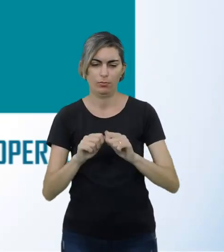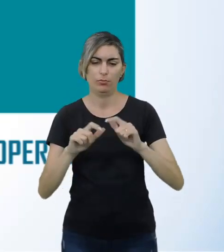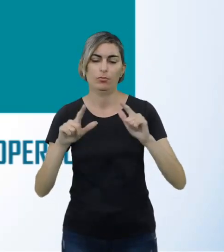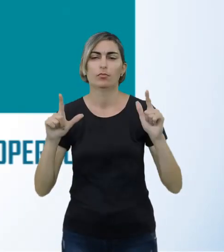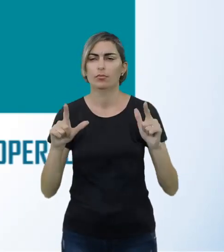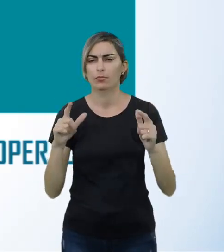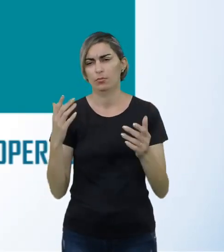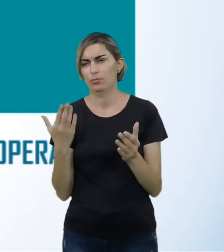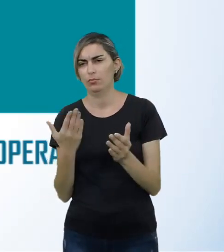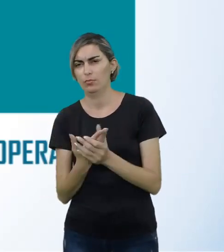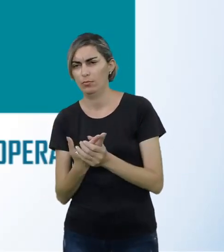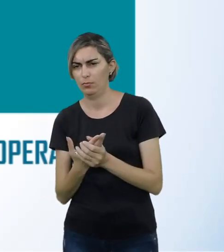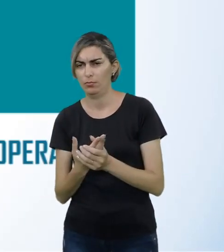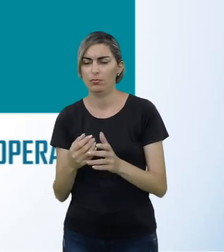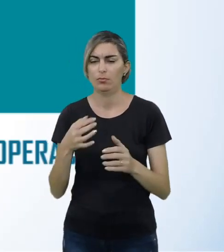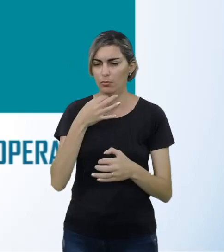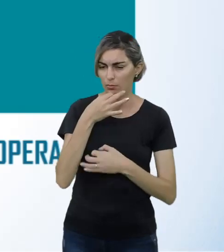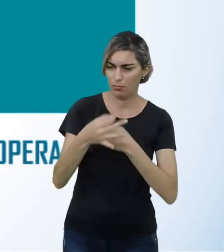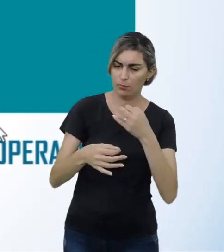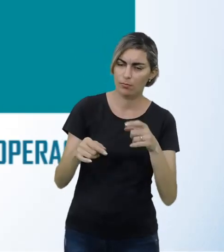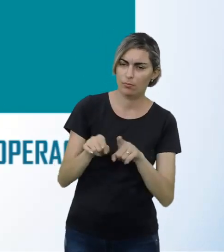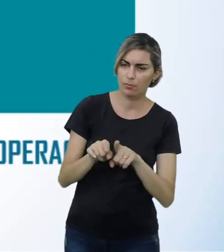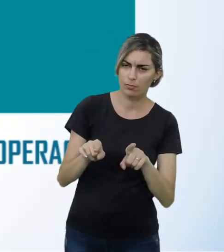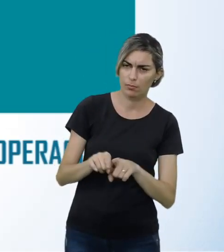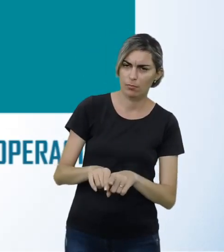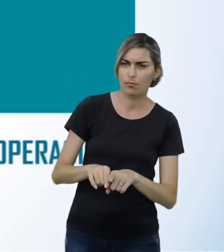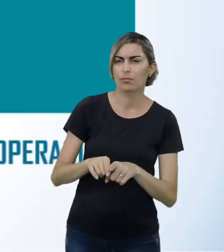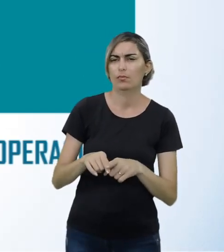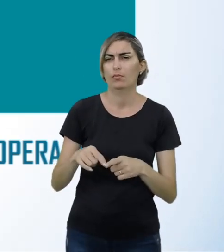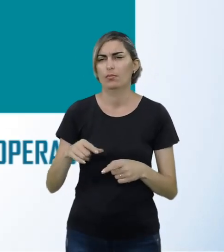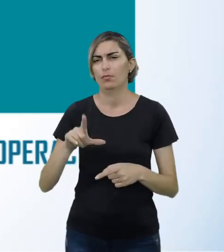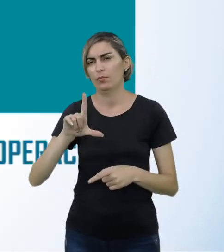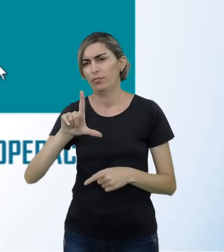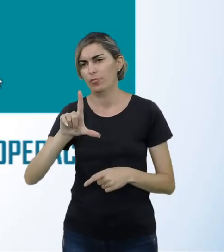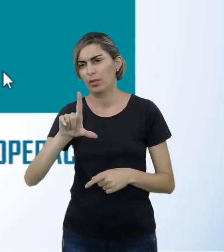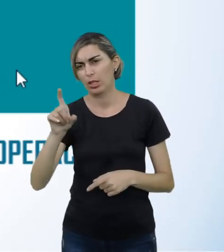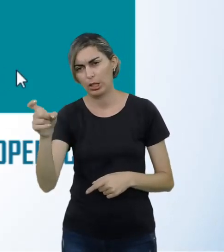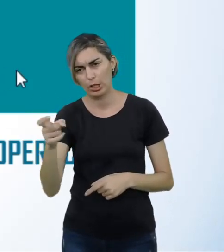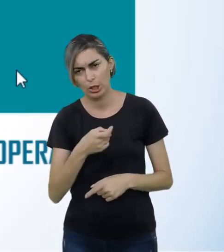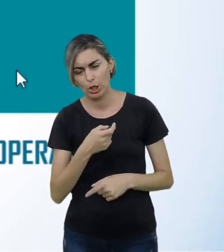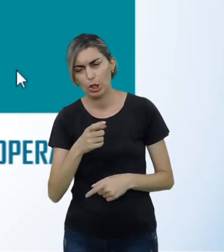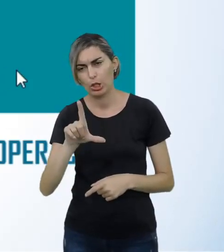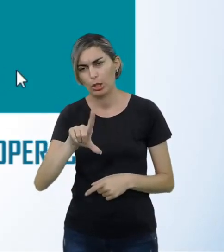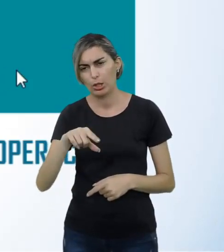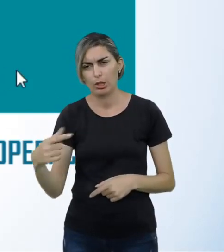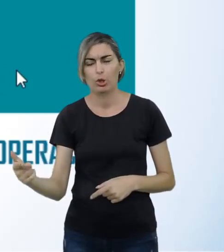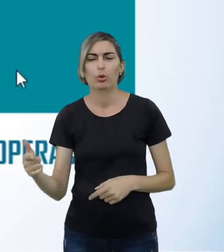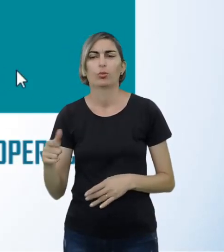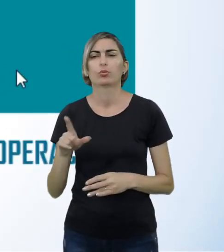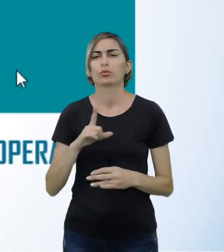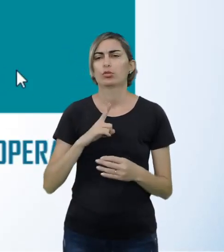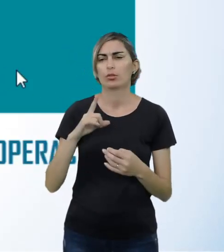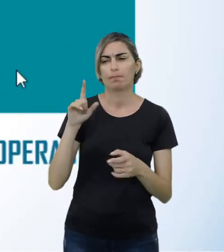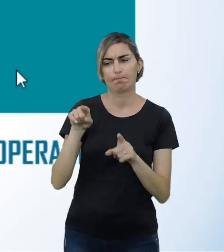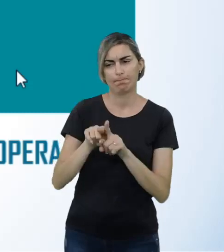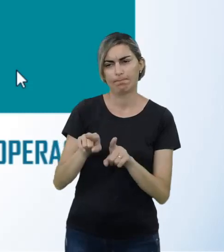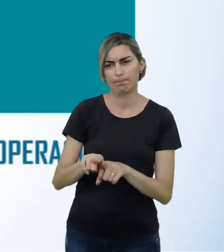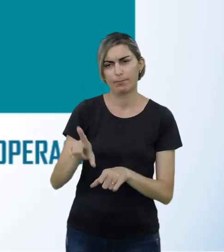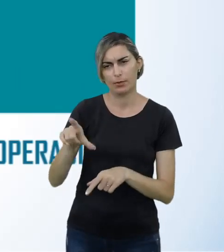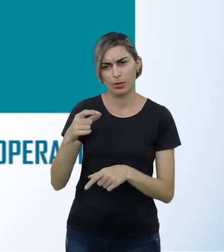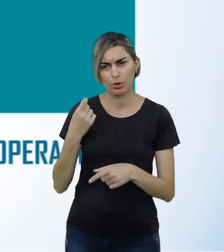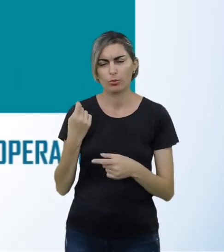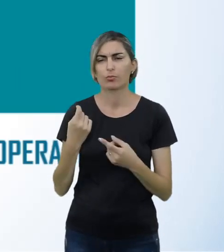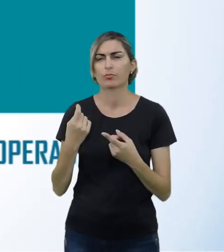lá dentro dessa pasta. Tem a opção também de instalar no Mac, no Linux 32 e 64 bits. Então, ele é compatível com